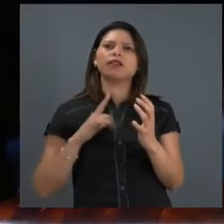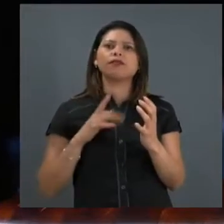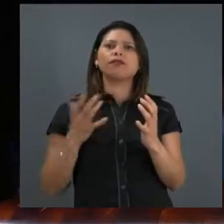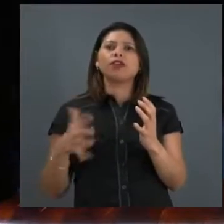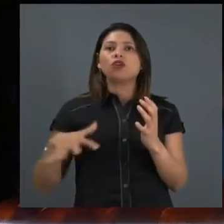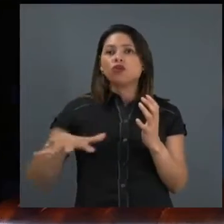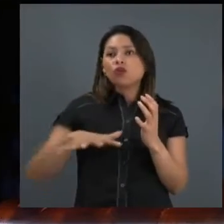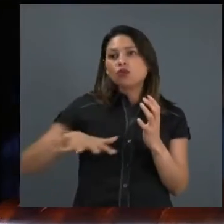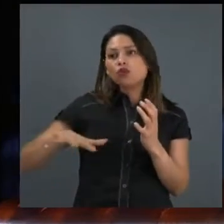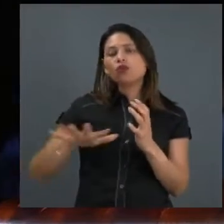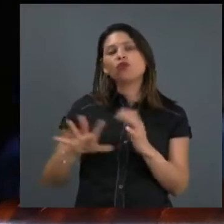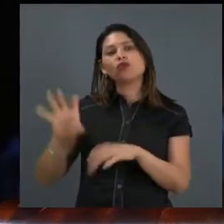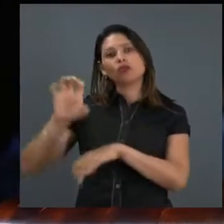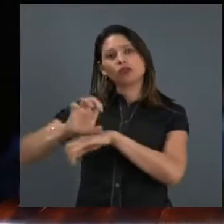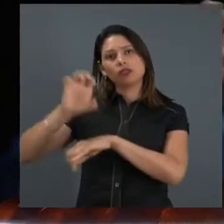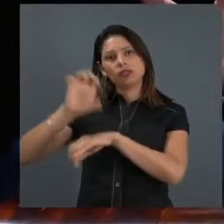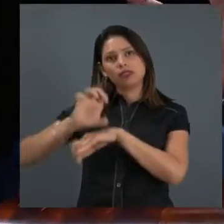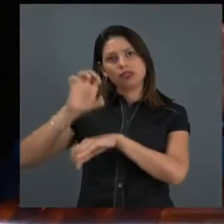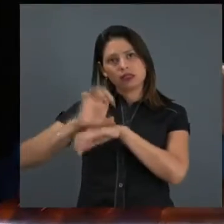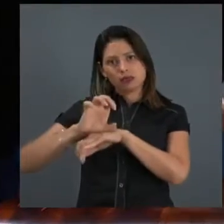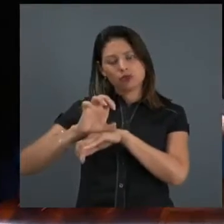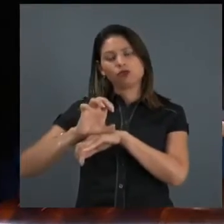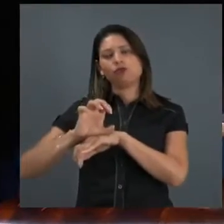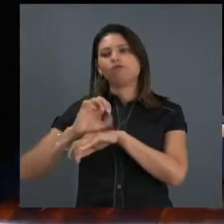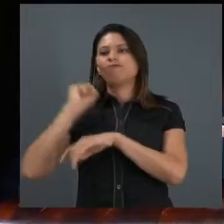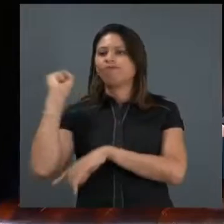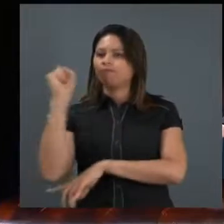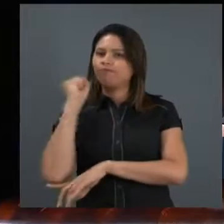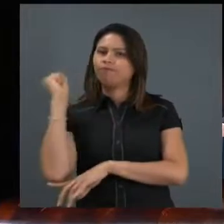Grande do Sul é diferente. É todo o Estado.